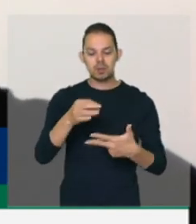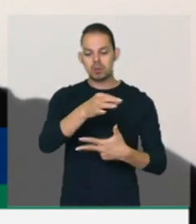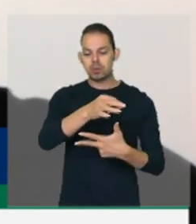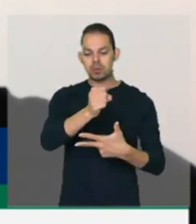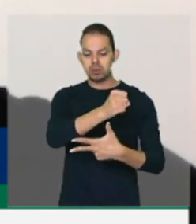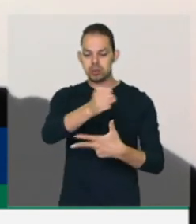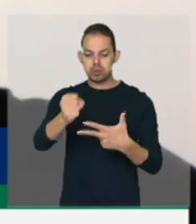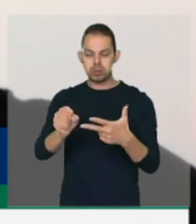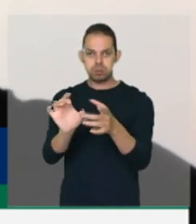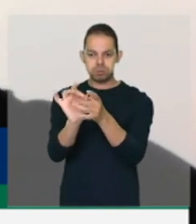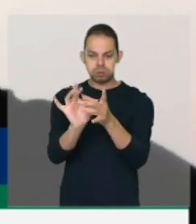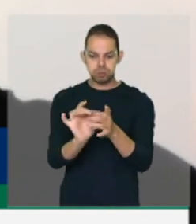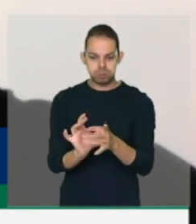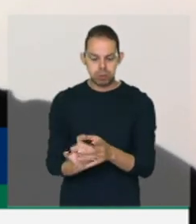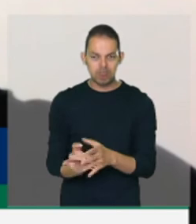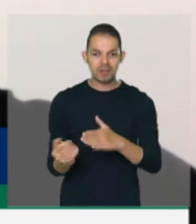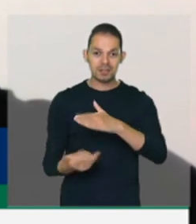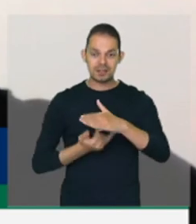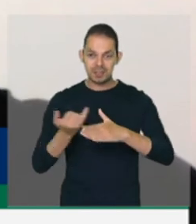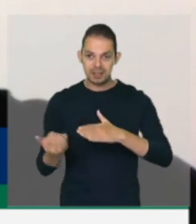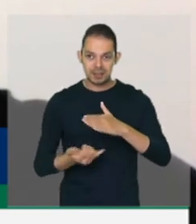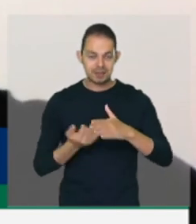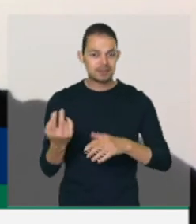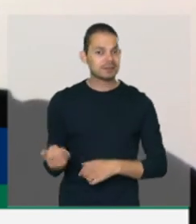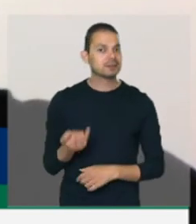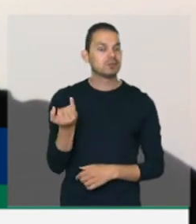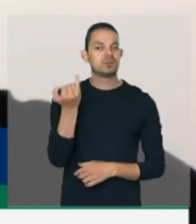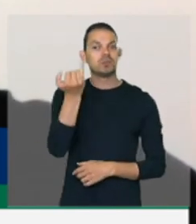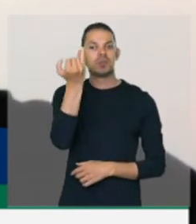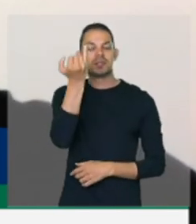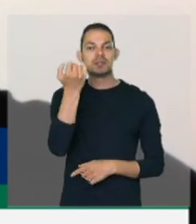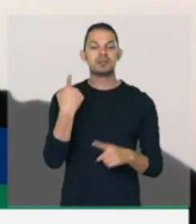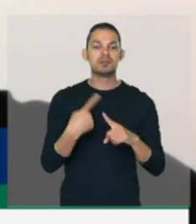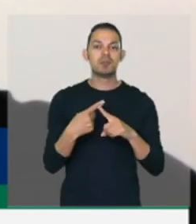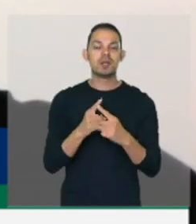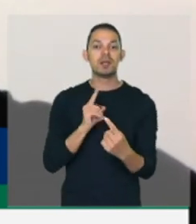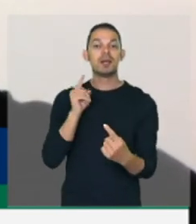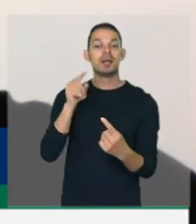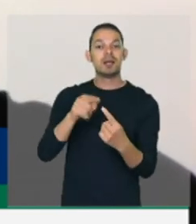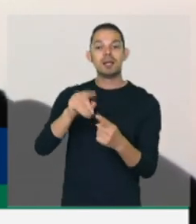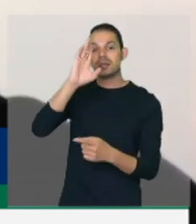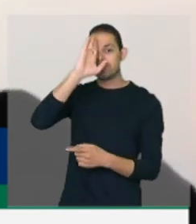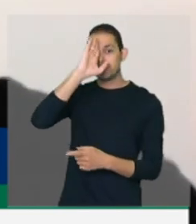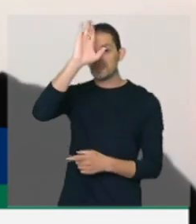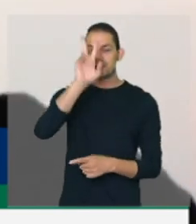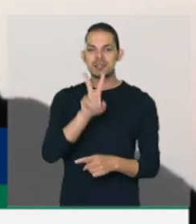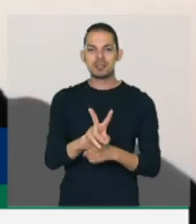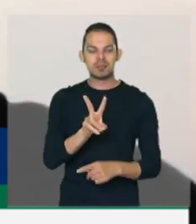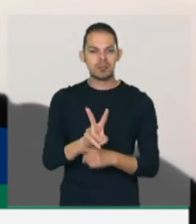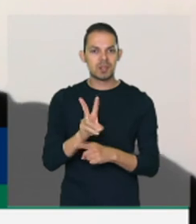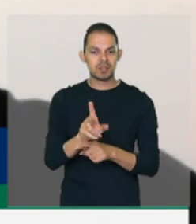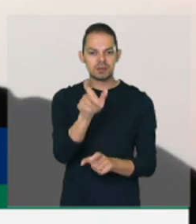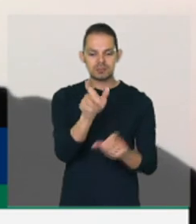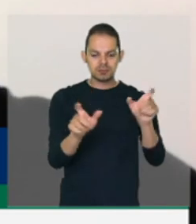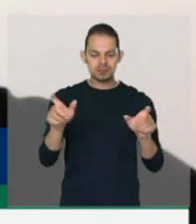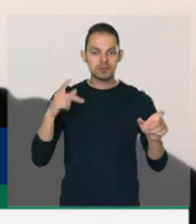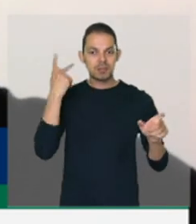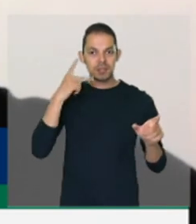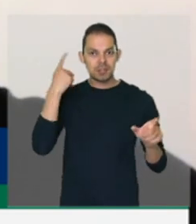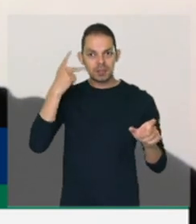as imunidades parlamentares são institutos de vital importância, visto buscarem prioritariamente a proteção dos parlamentares